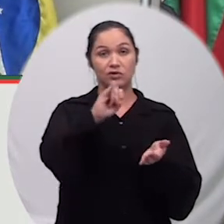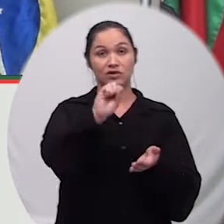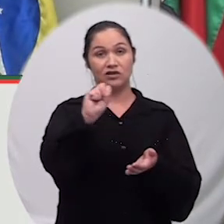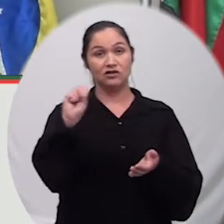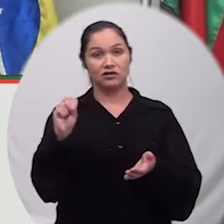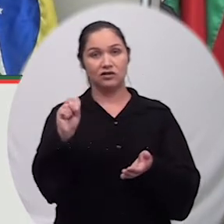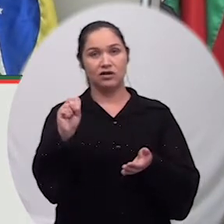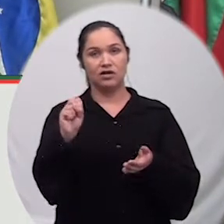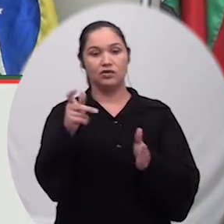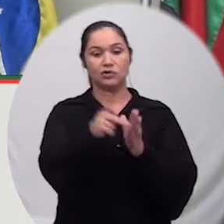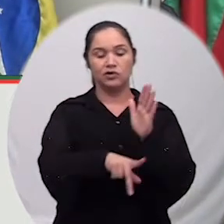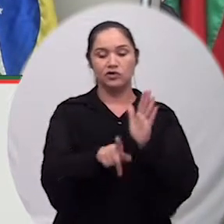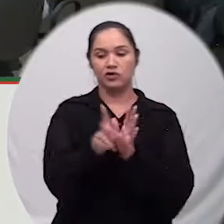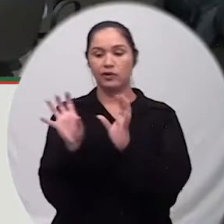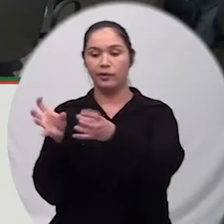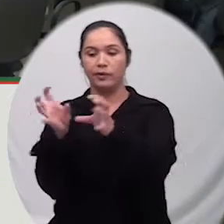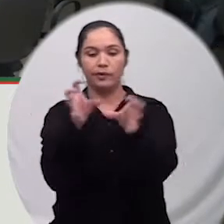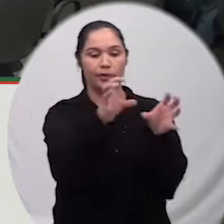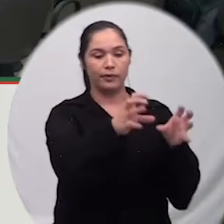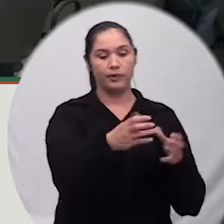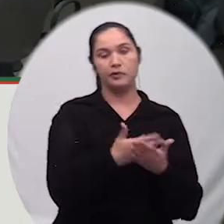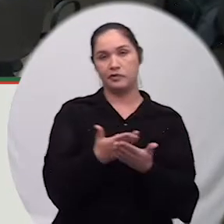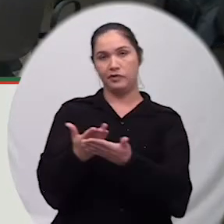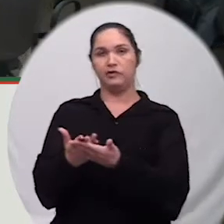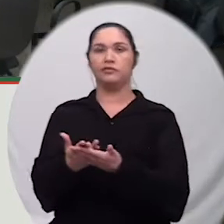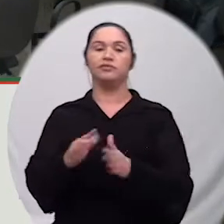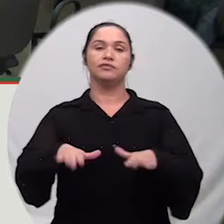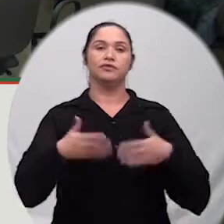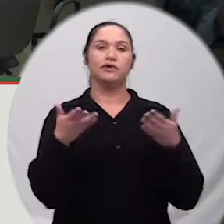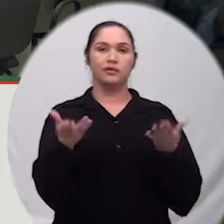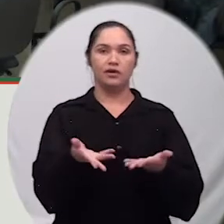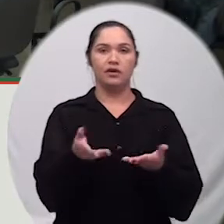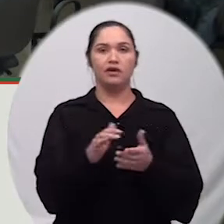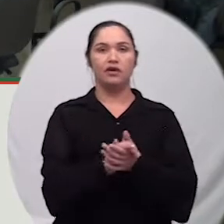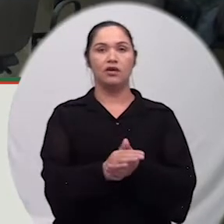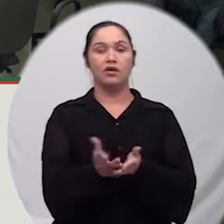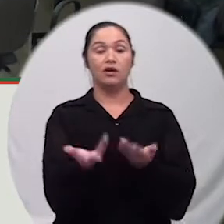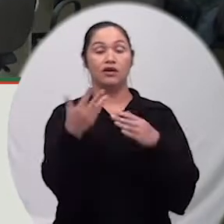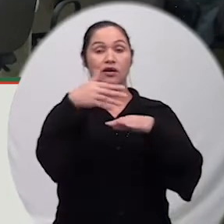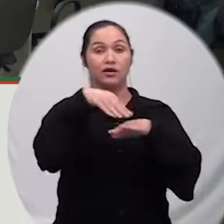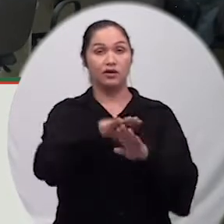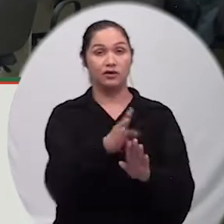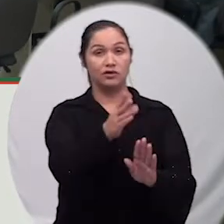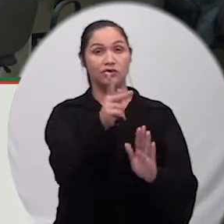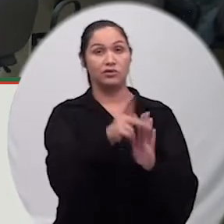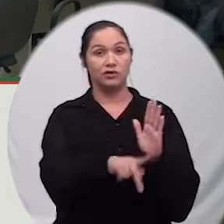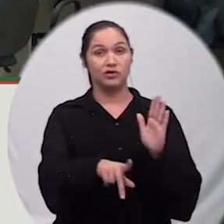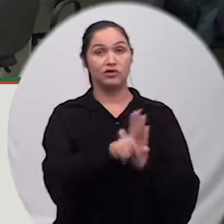as comissões. Está em votação a inclusão do PLC